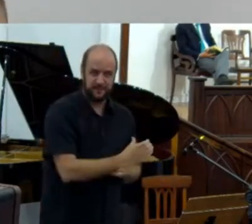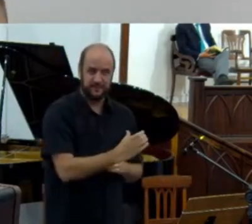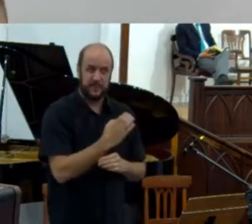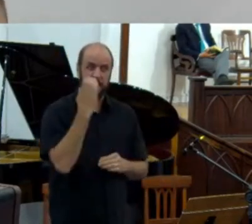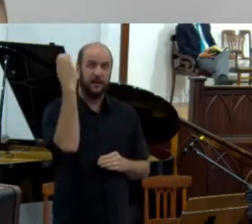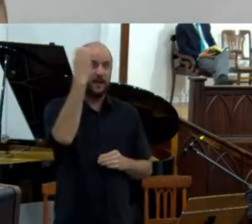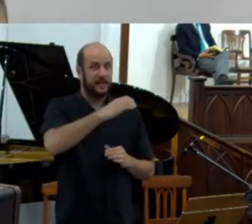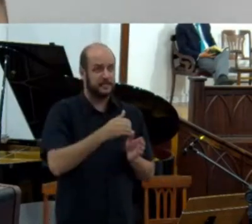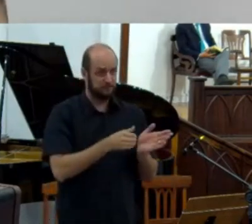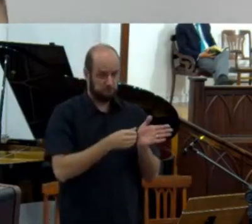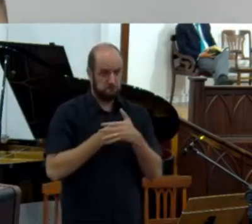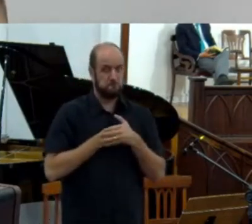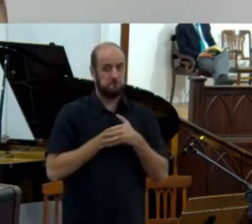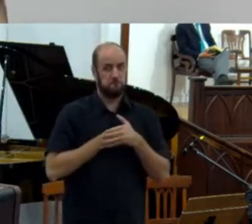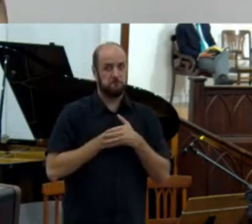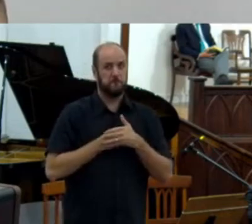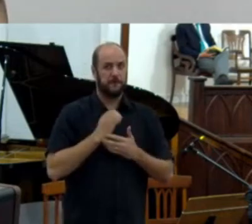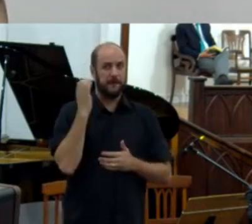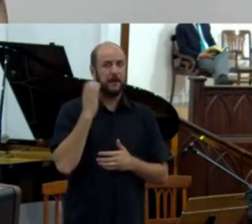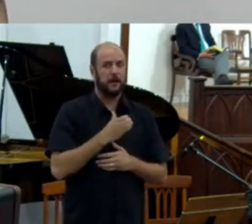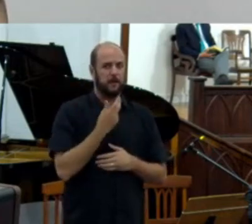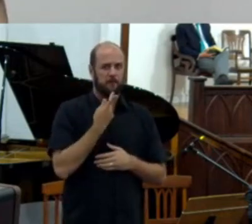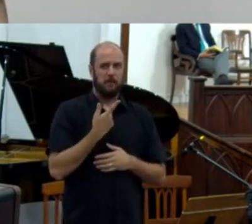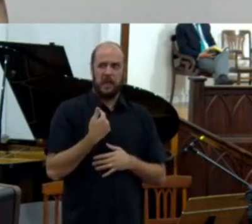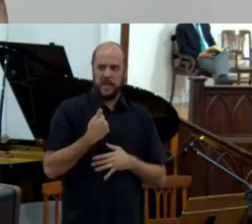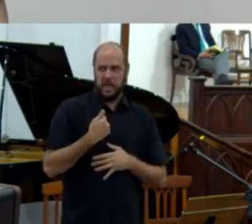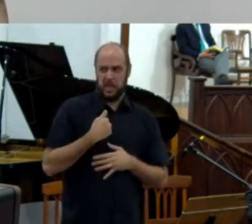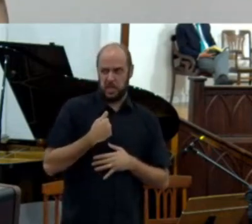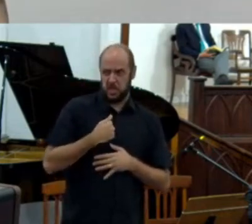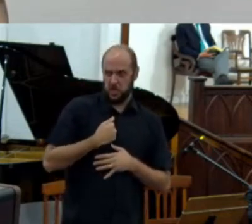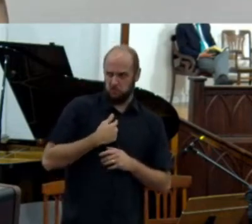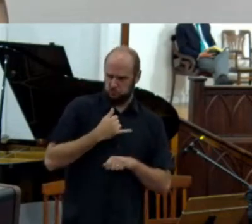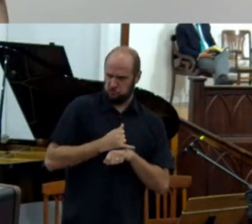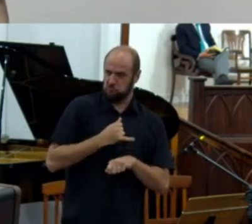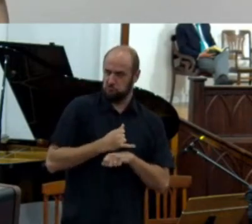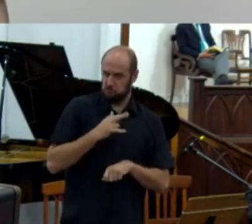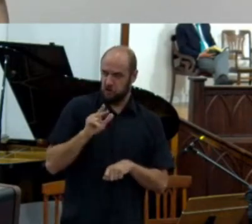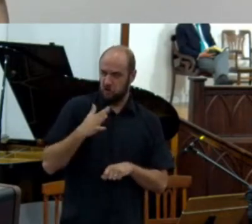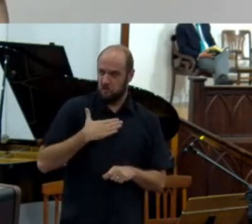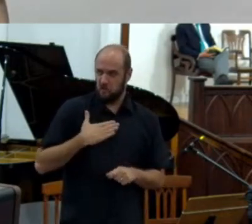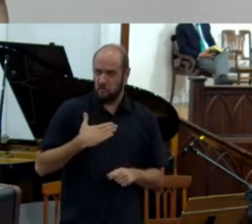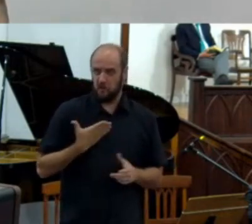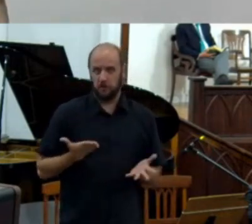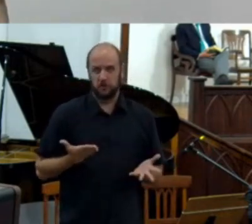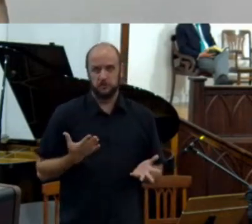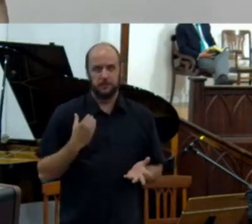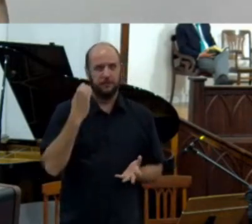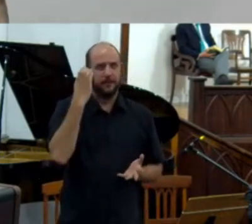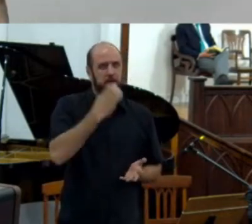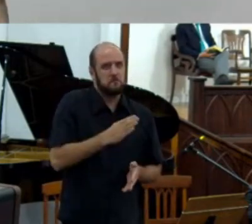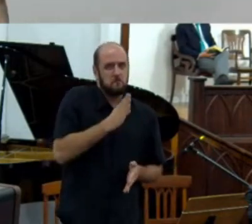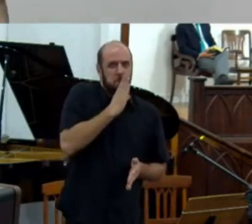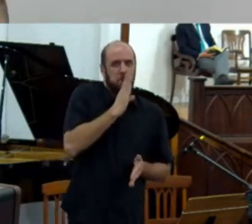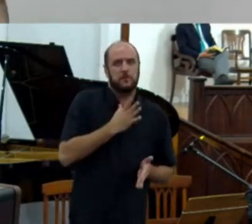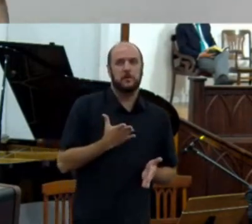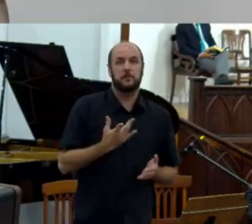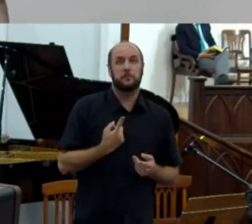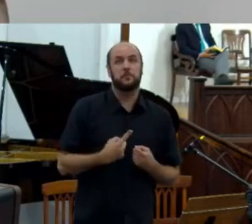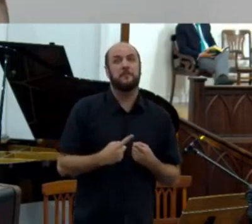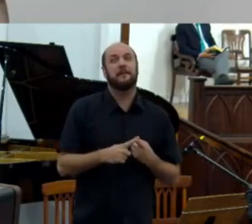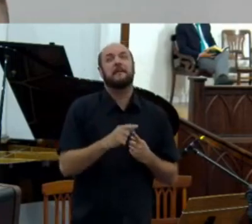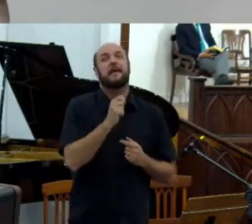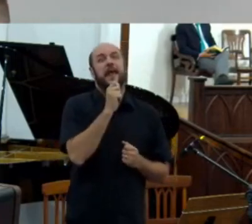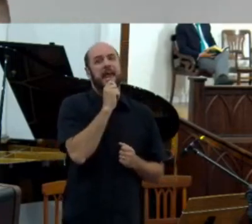ocultar o seu crime. Ele falou, acaso sou eu tutor de meu irmão? Caim não revelou, porque ainda